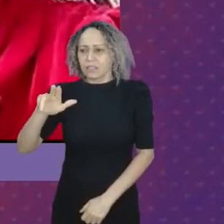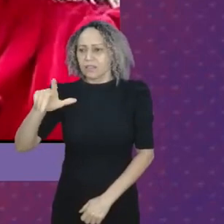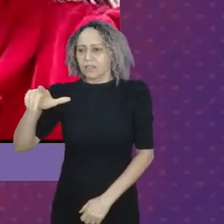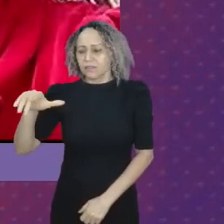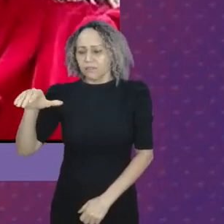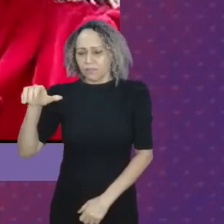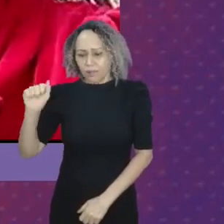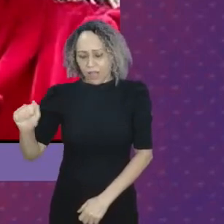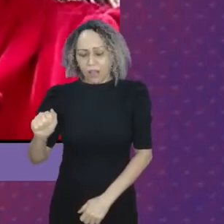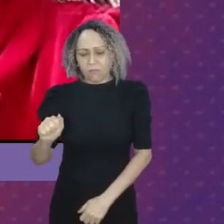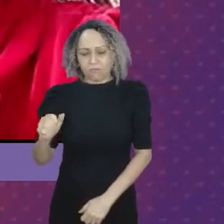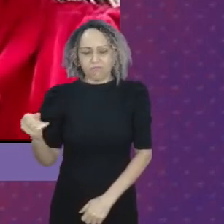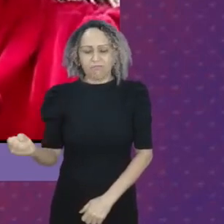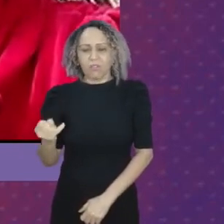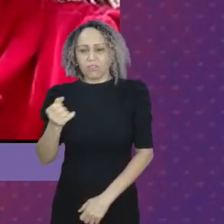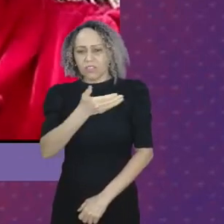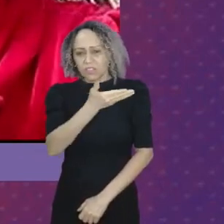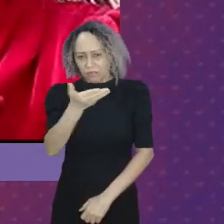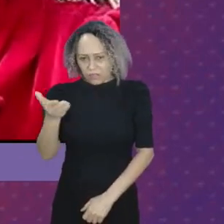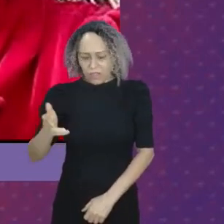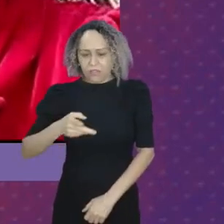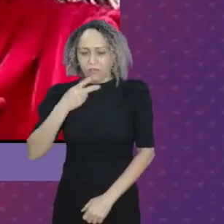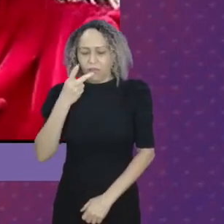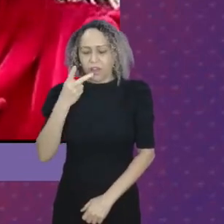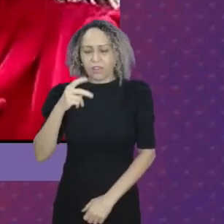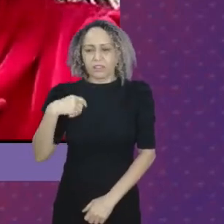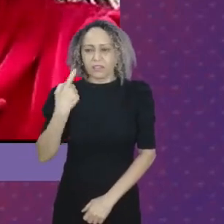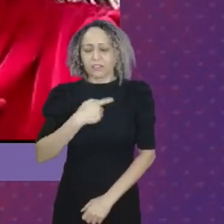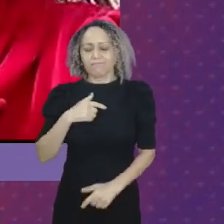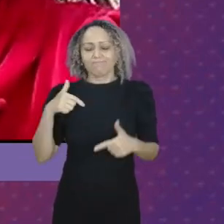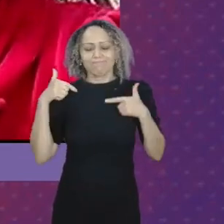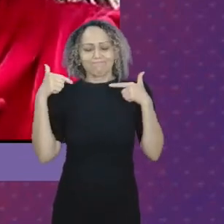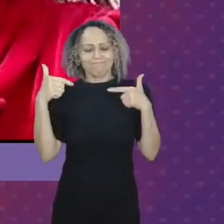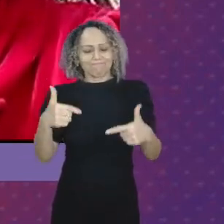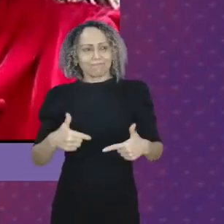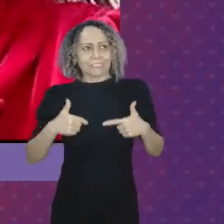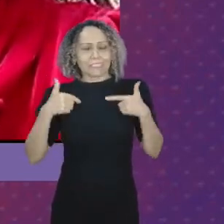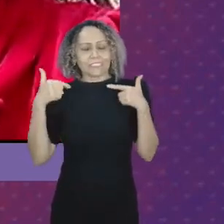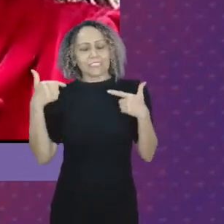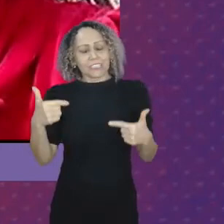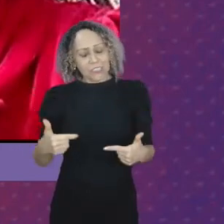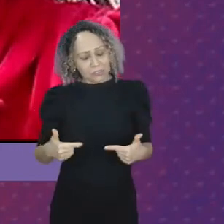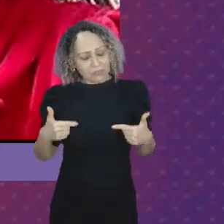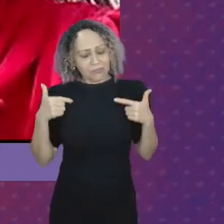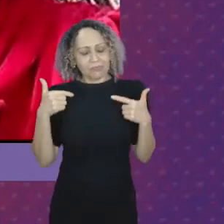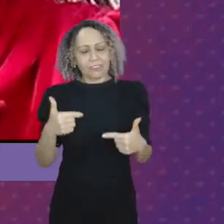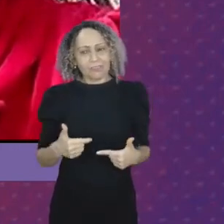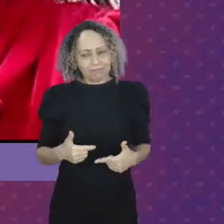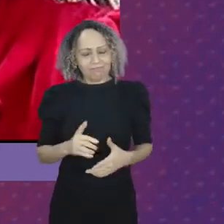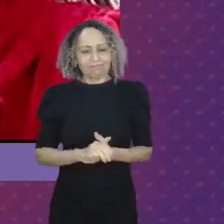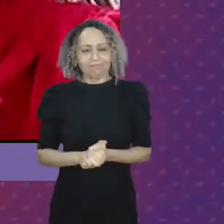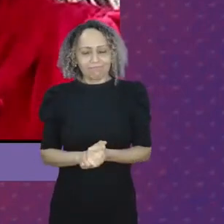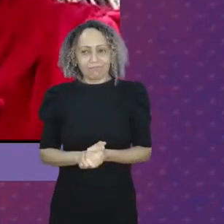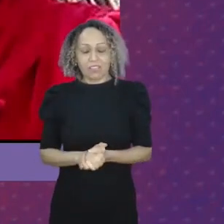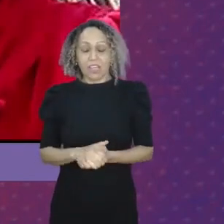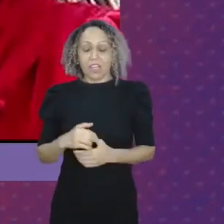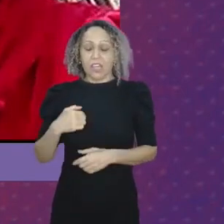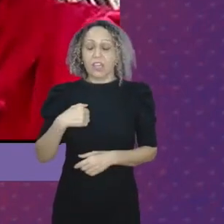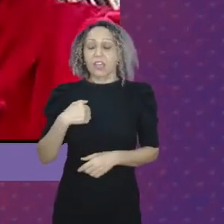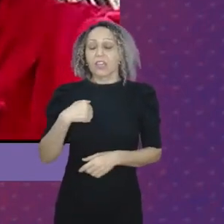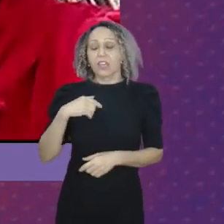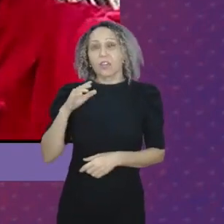Importante as palavras de vocês, que a gente tem aí uma luta muito antiga, né, da JPT. Eu fui candidata a jovem